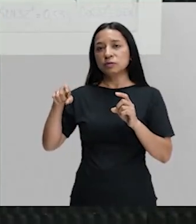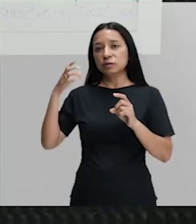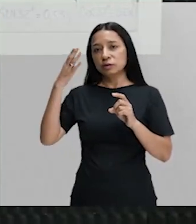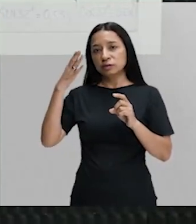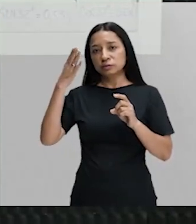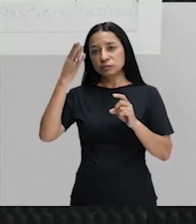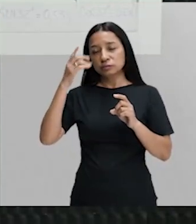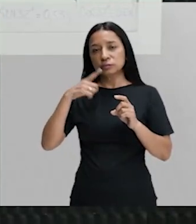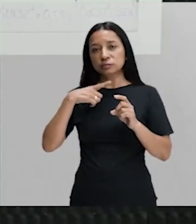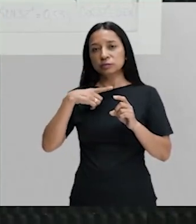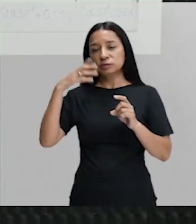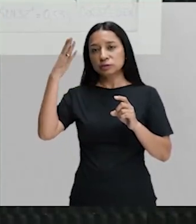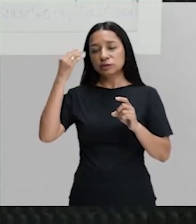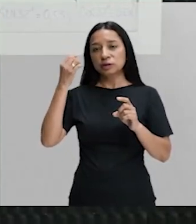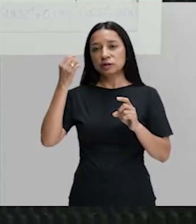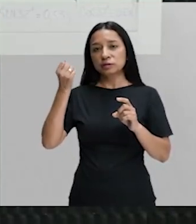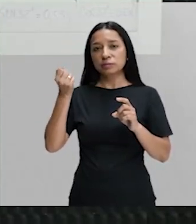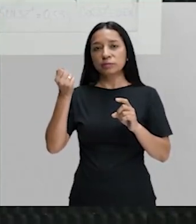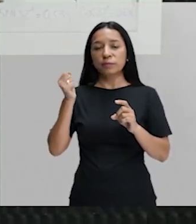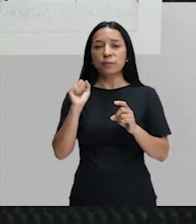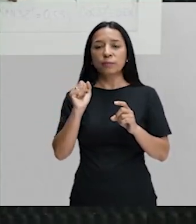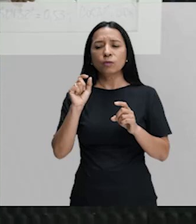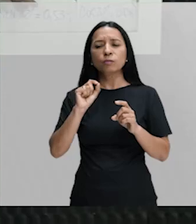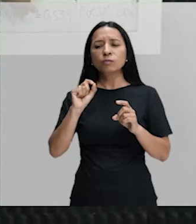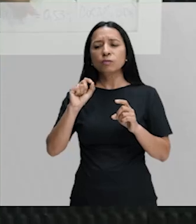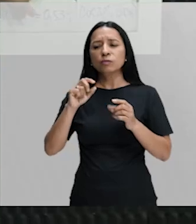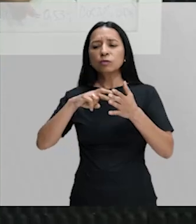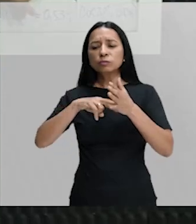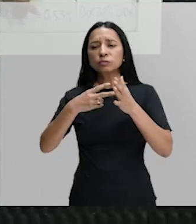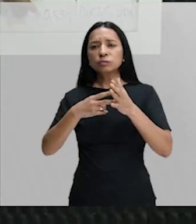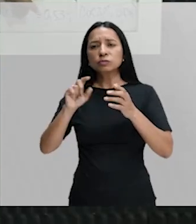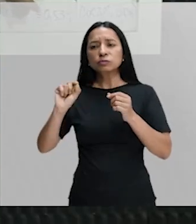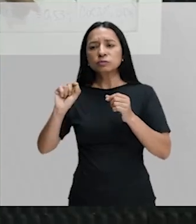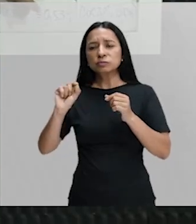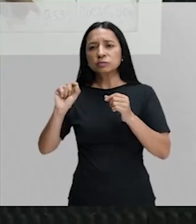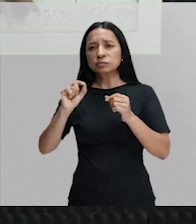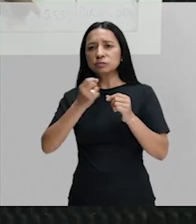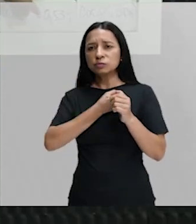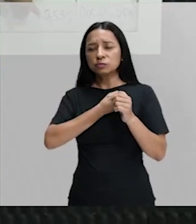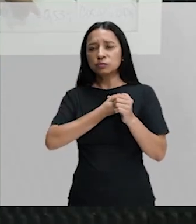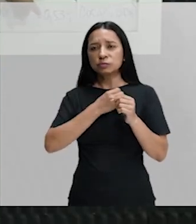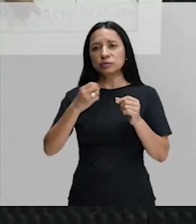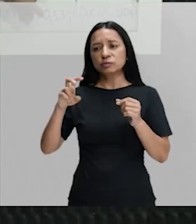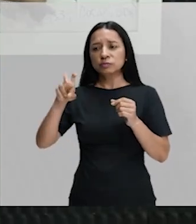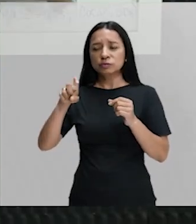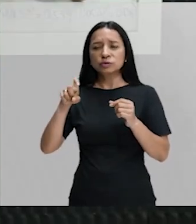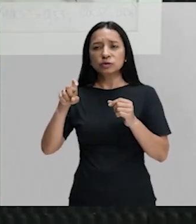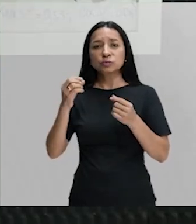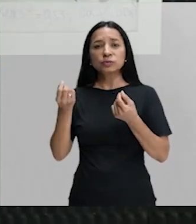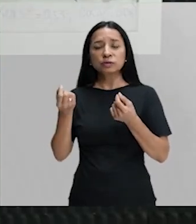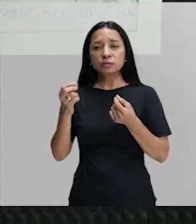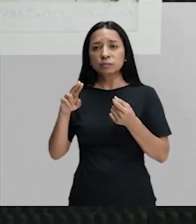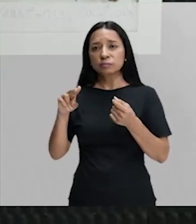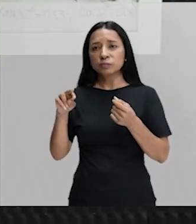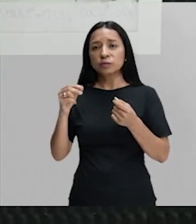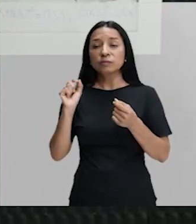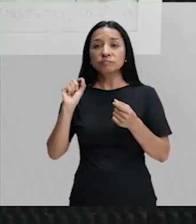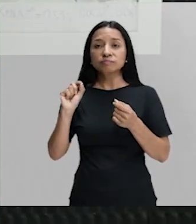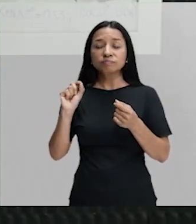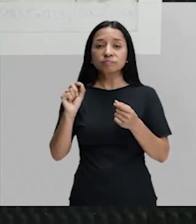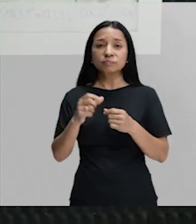saber, gente, o x é o quê? Em relação ao ângulo de 32, que é o ângulo que eu tenho, esse x é